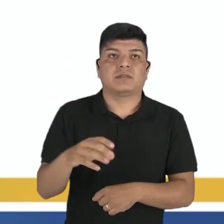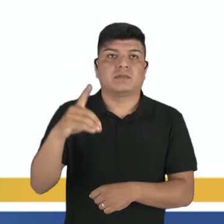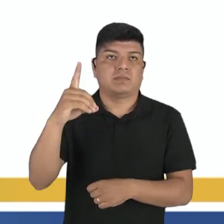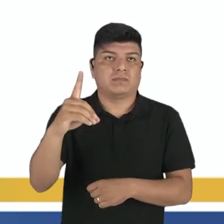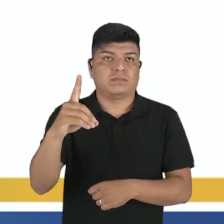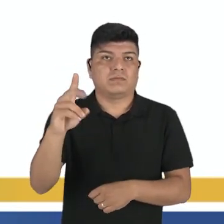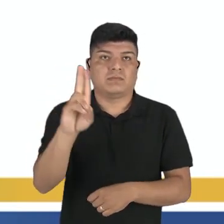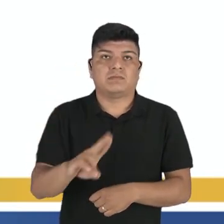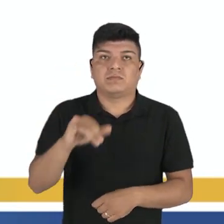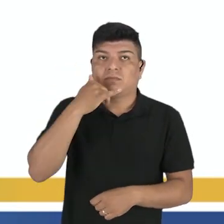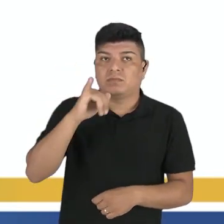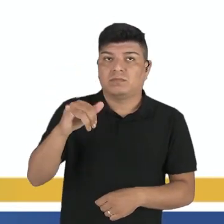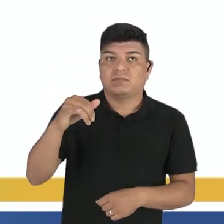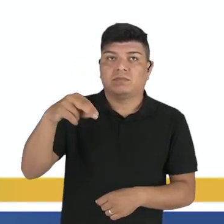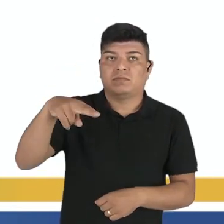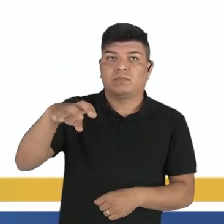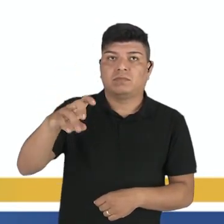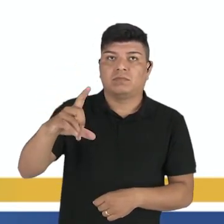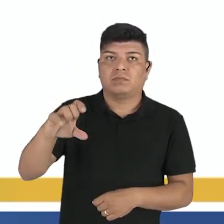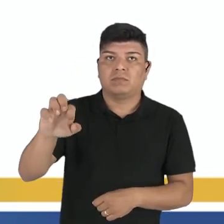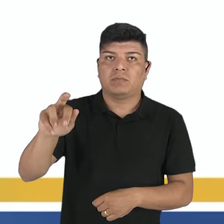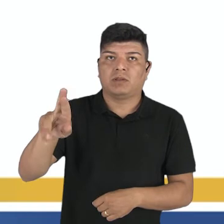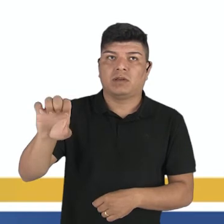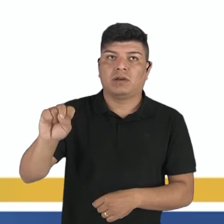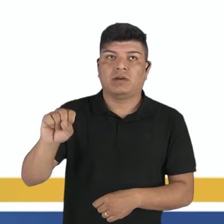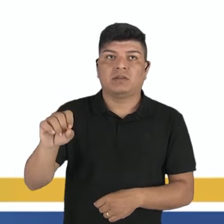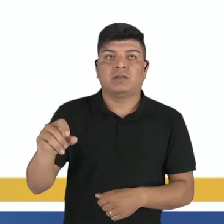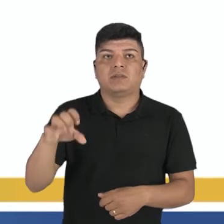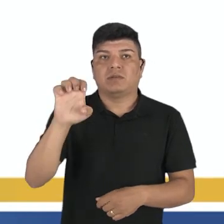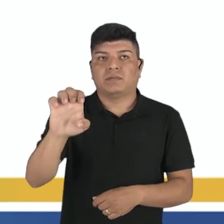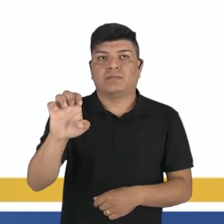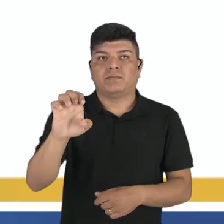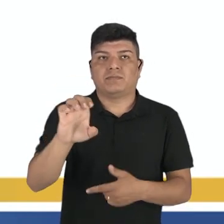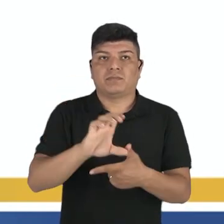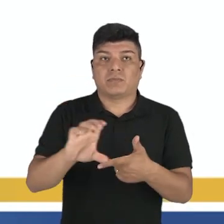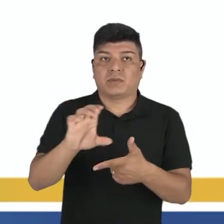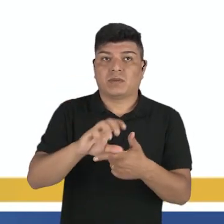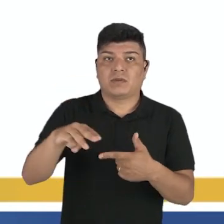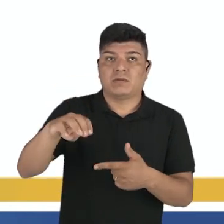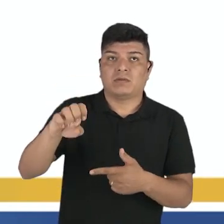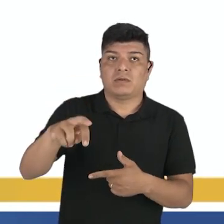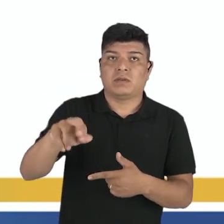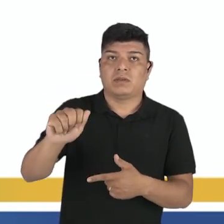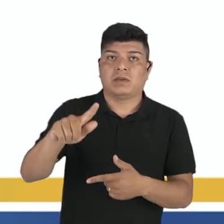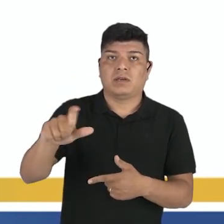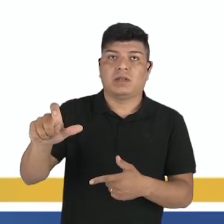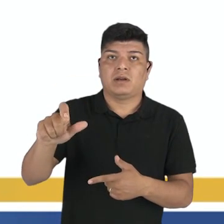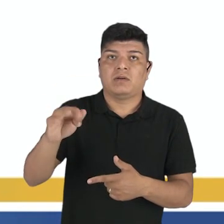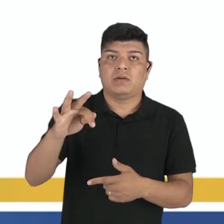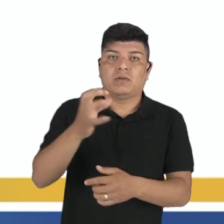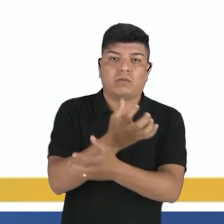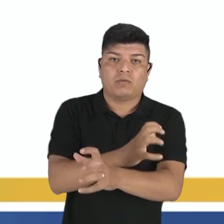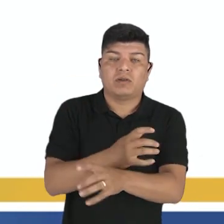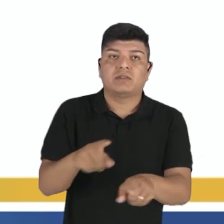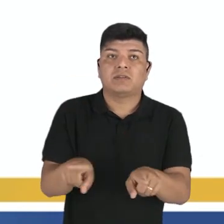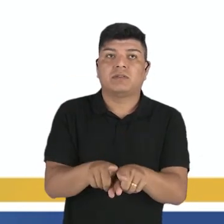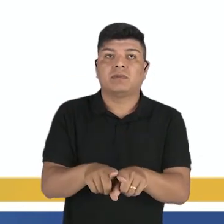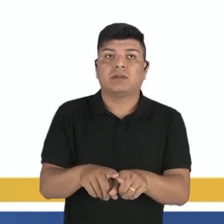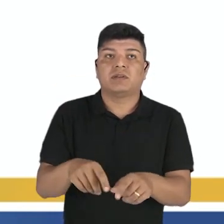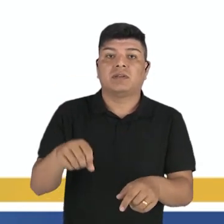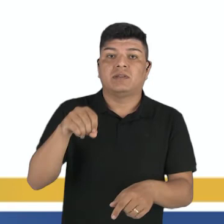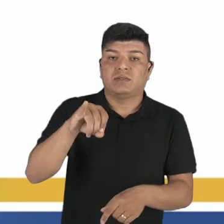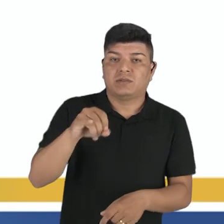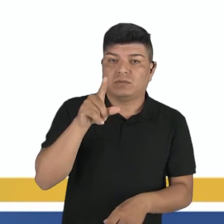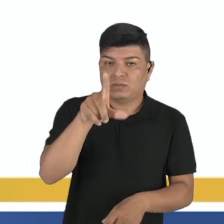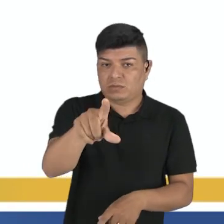hidrelétricas e nucleares. E letra E, em carvão mineral e combustíveis fósseis. Vamos lá, se você